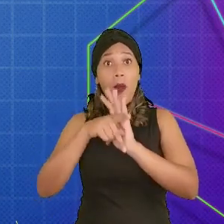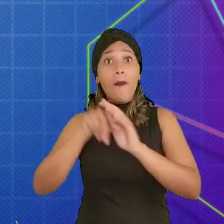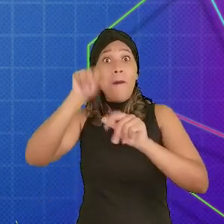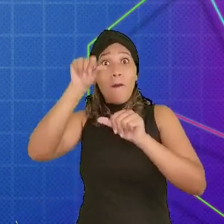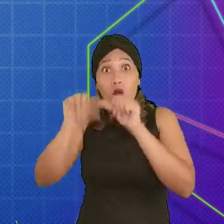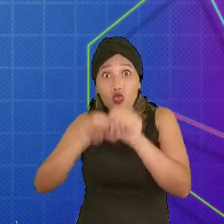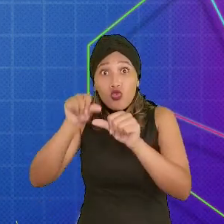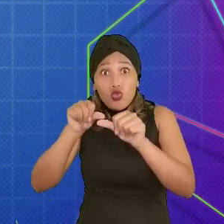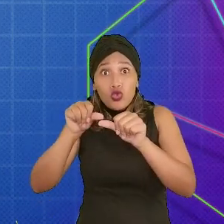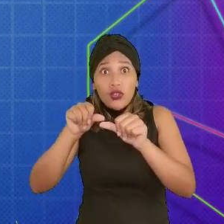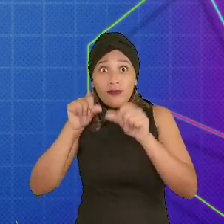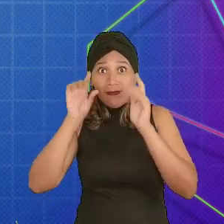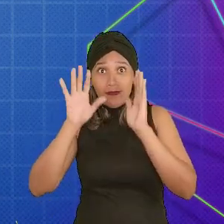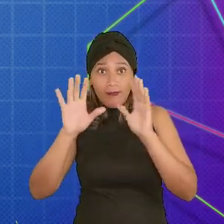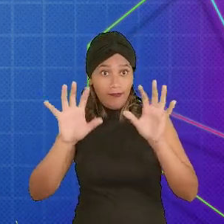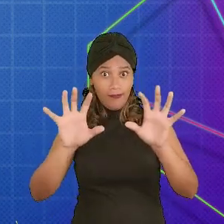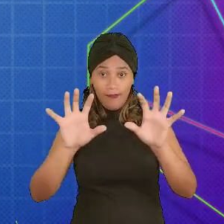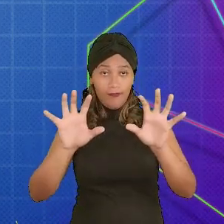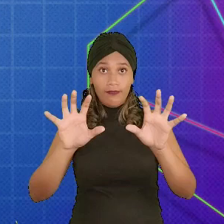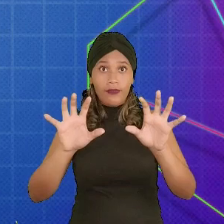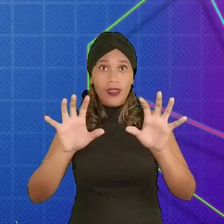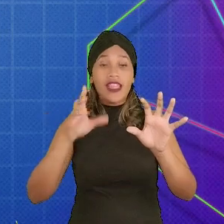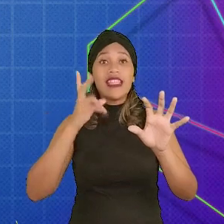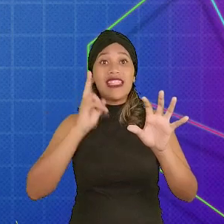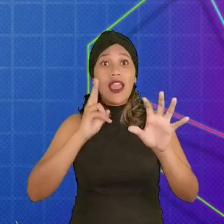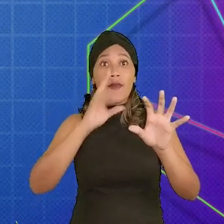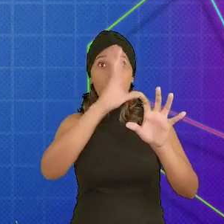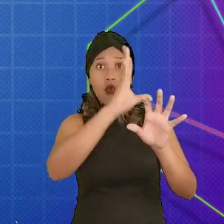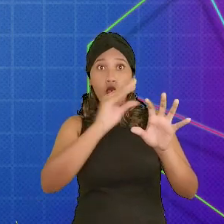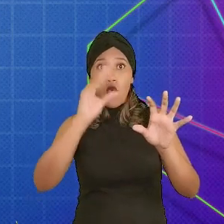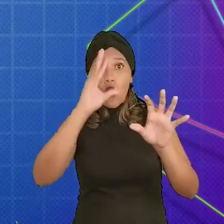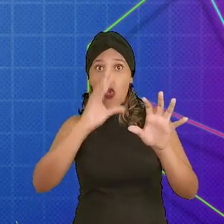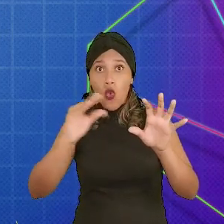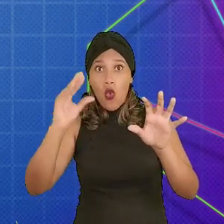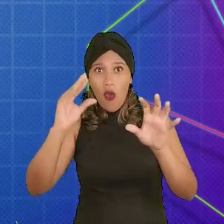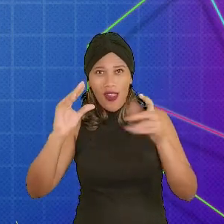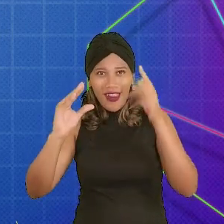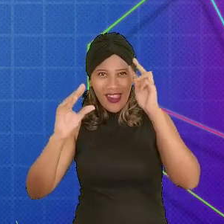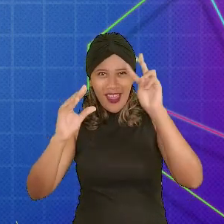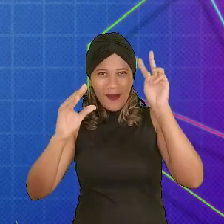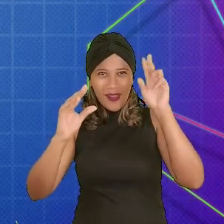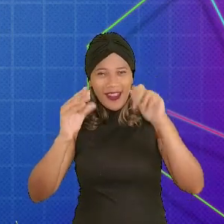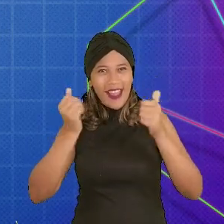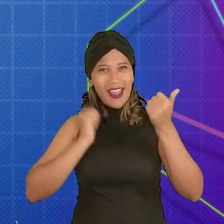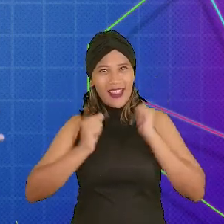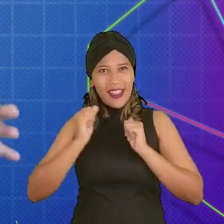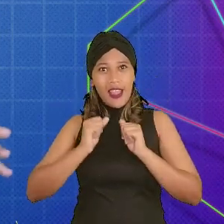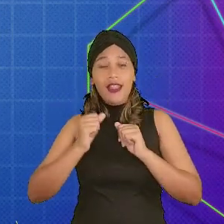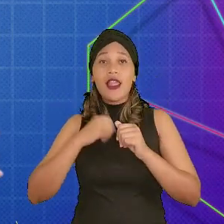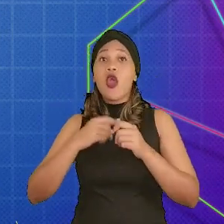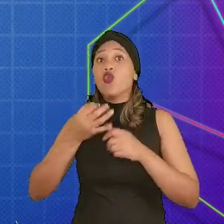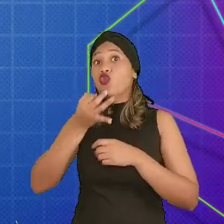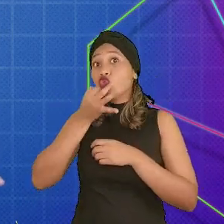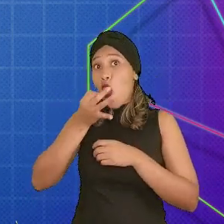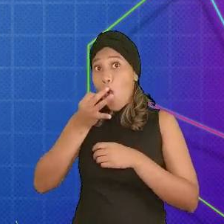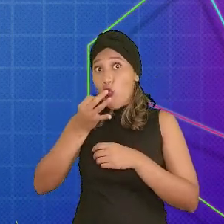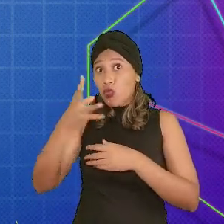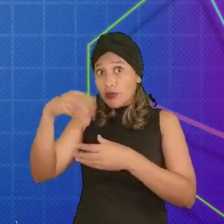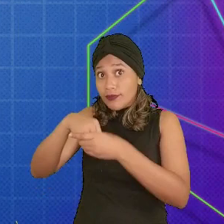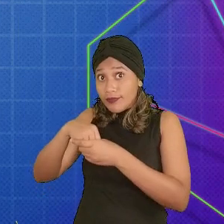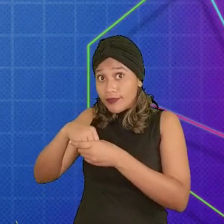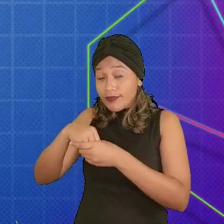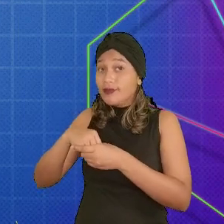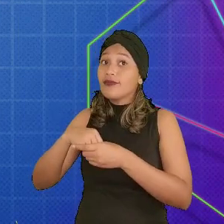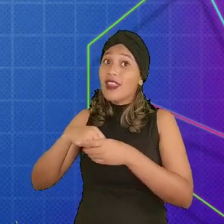mude nos blocos de variáveis, todas as vezes que o ator do polvo tocar, nós teremos o som, que faz parte dos efeitos